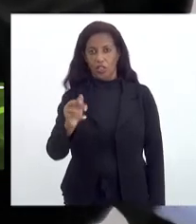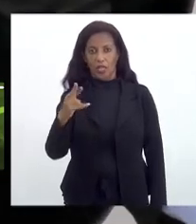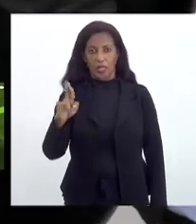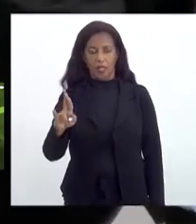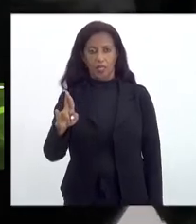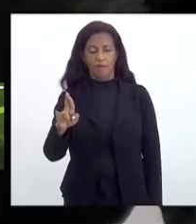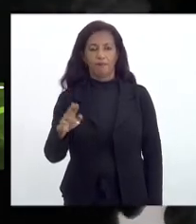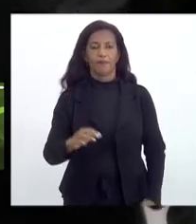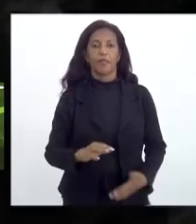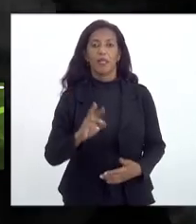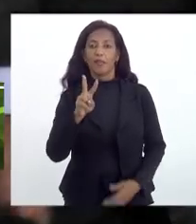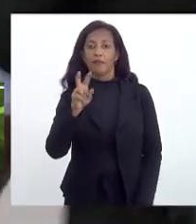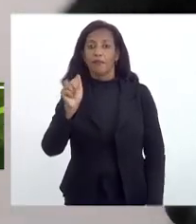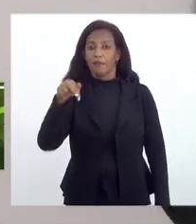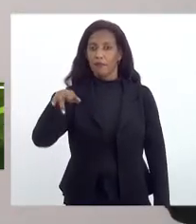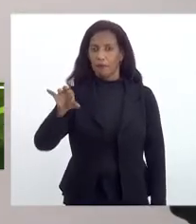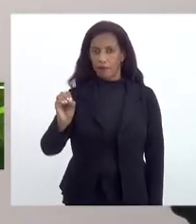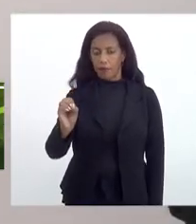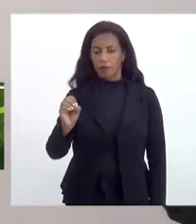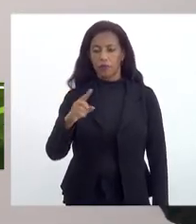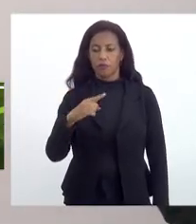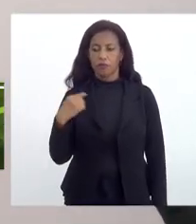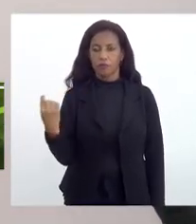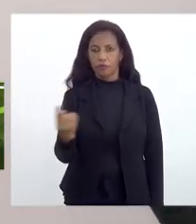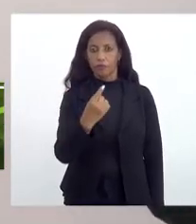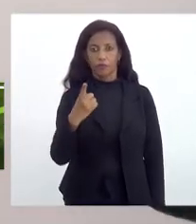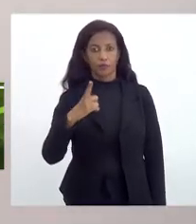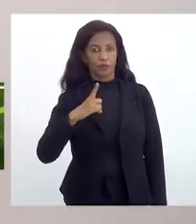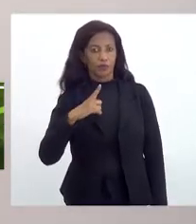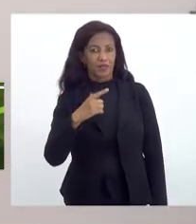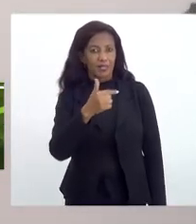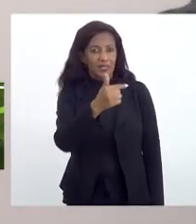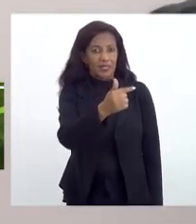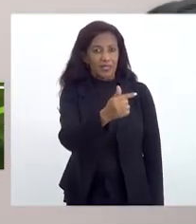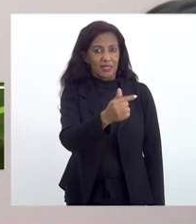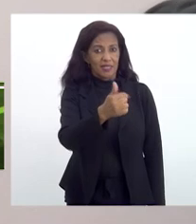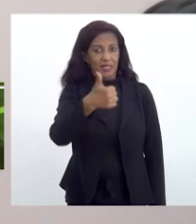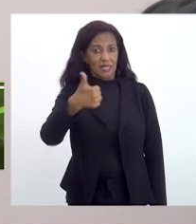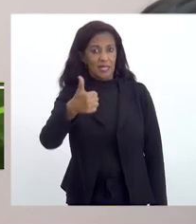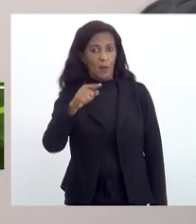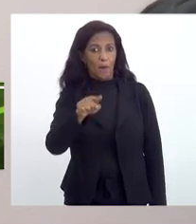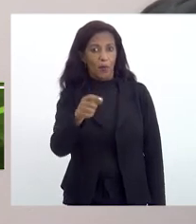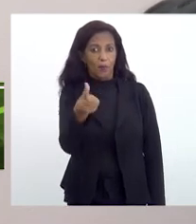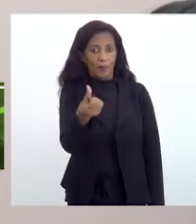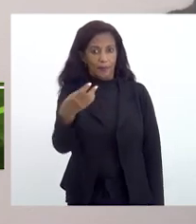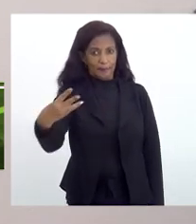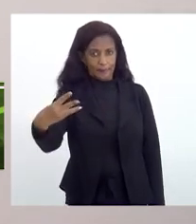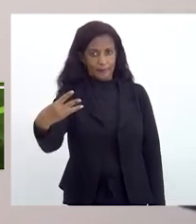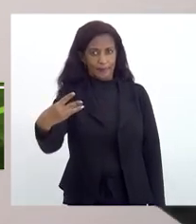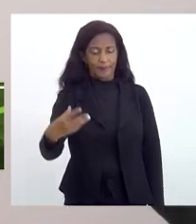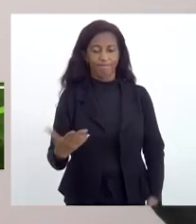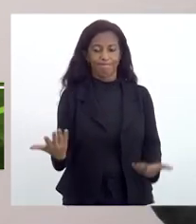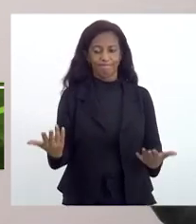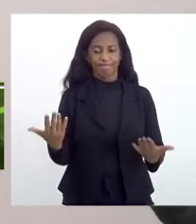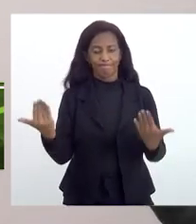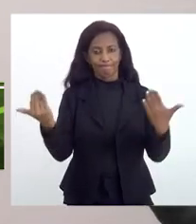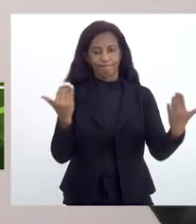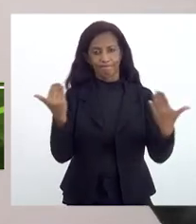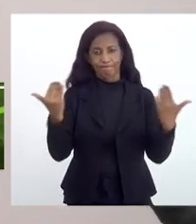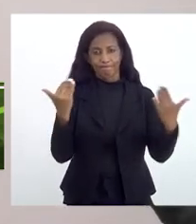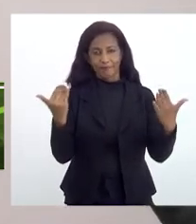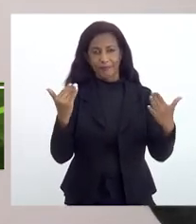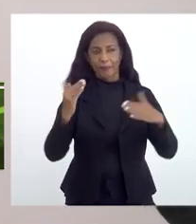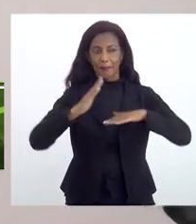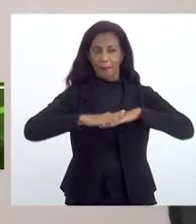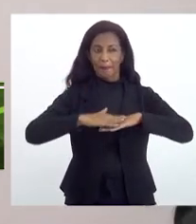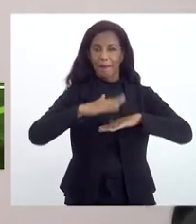deputado Vandro, nós teríamos 71,63. Então, nós teríamos um valor global